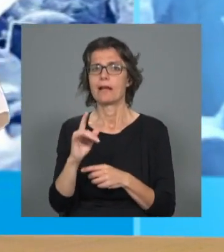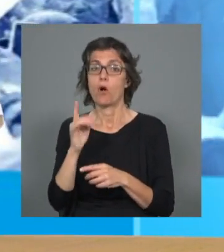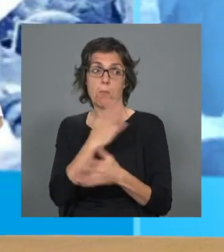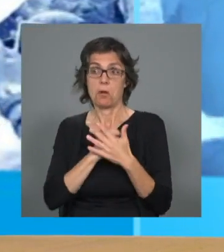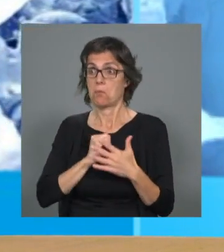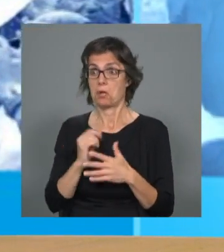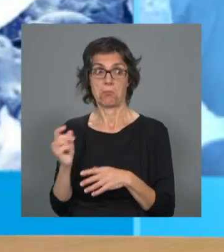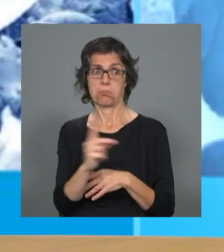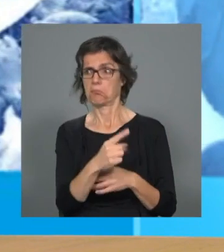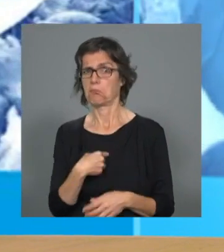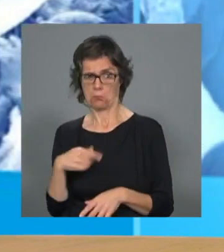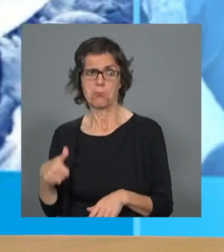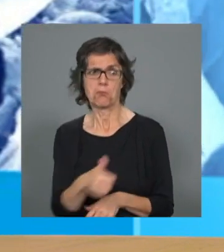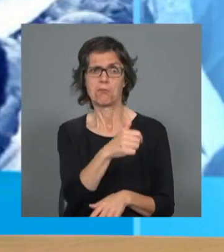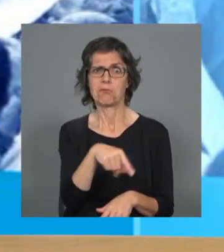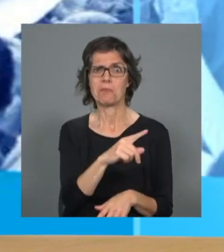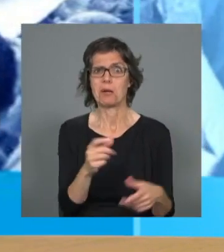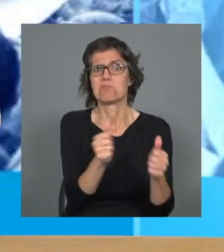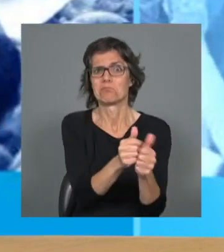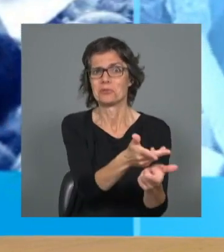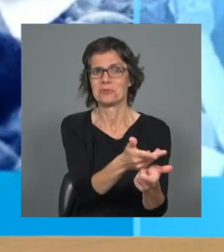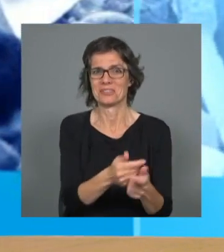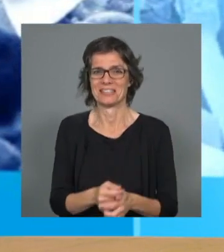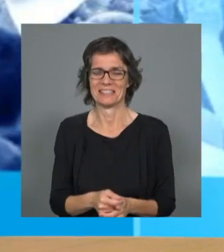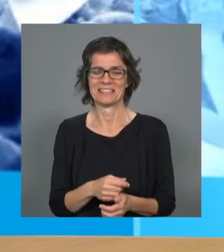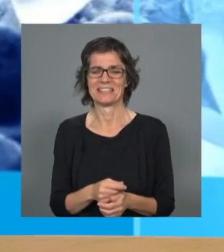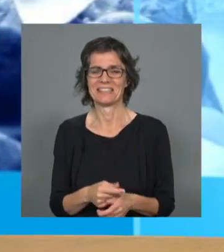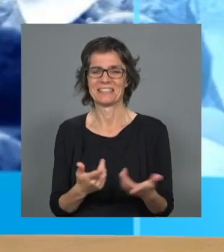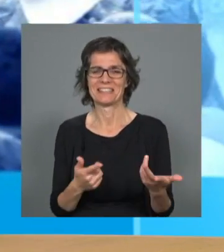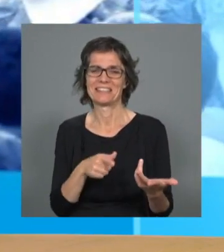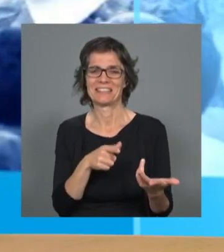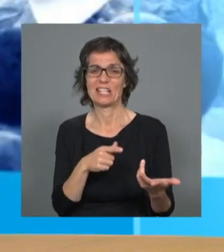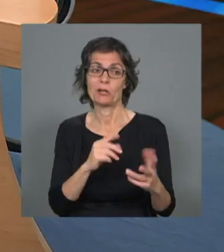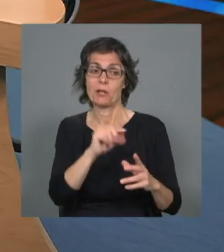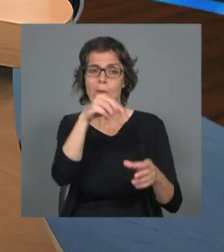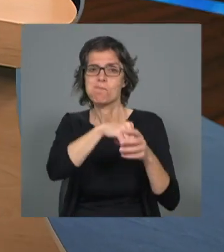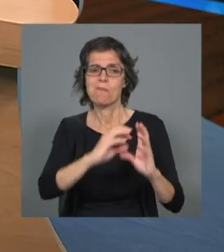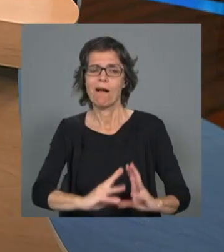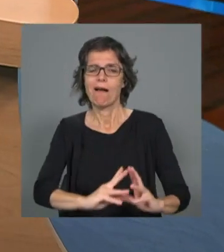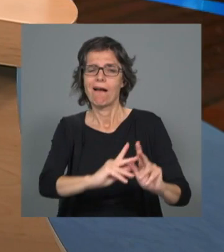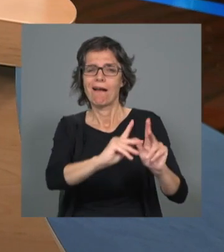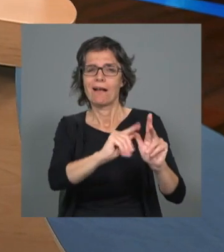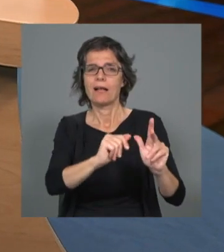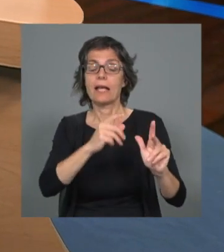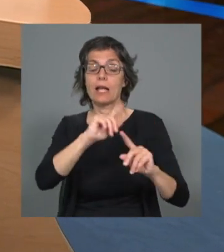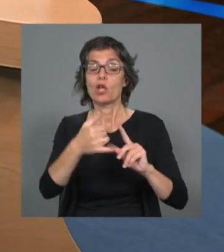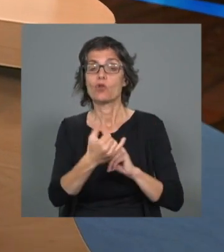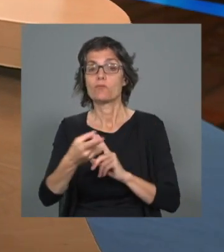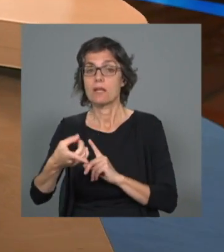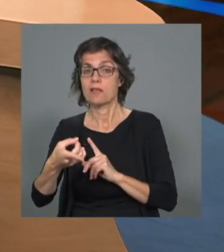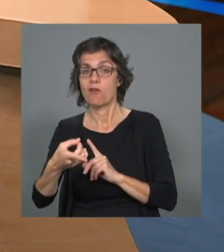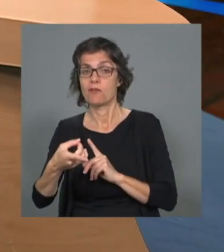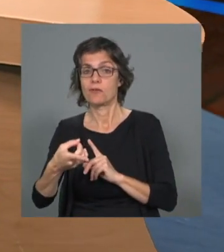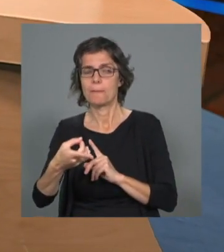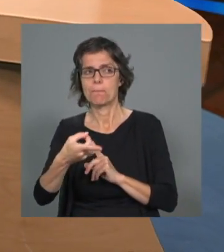e eu entrei também, em contágio. E, portanto, fui crescendo e em 2019 foi-me feita